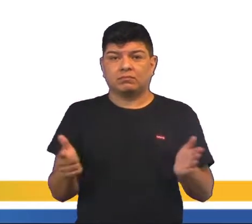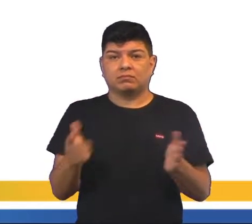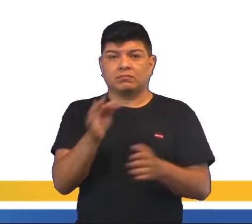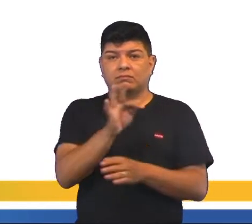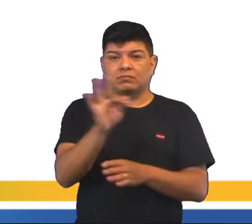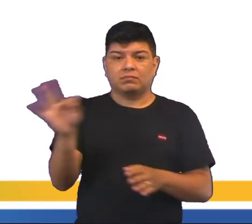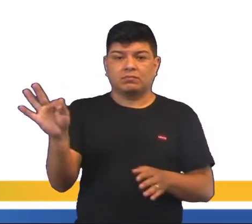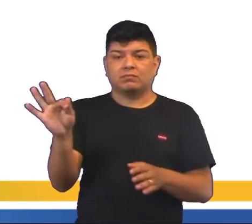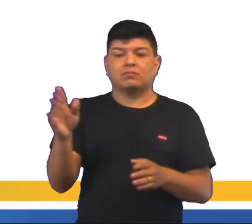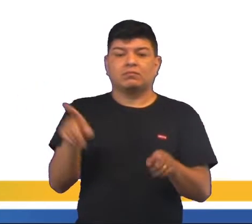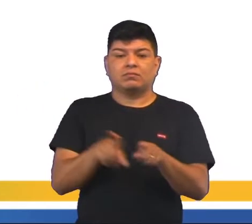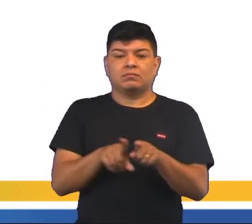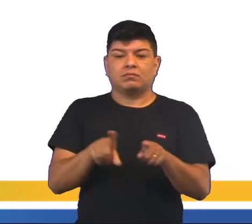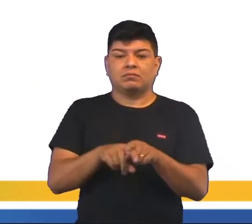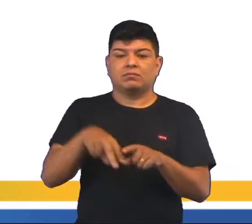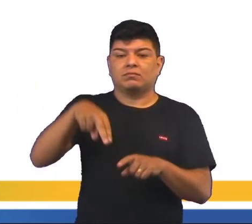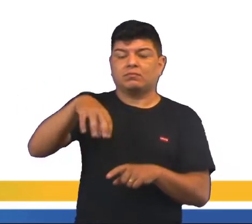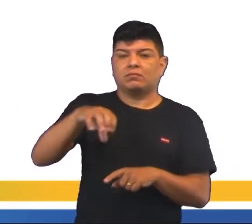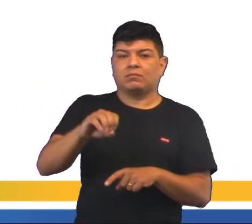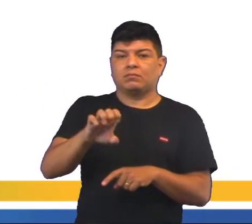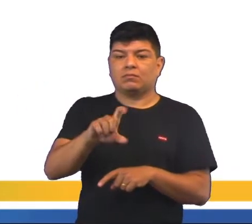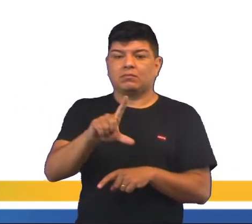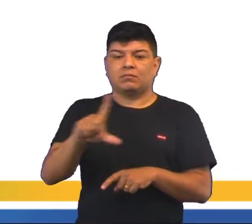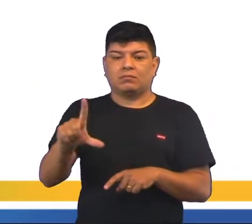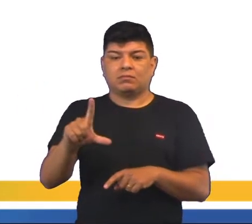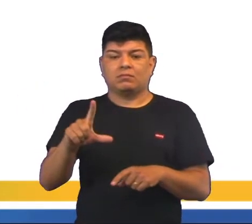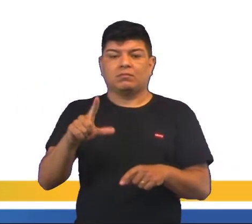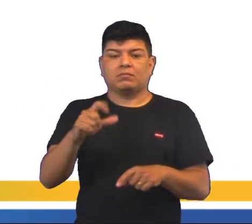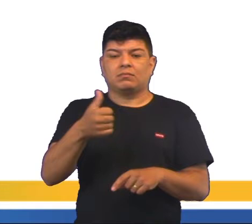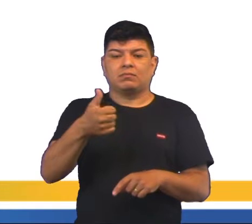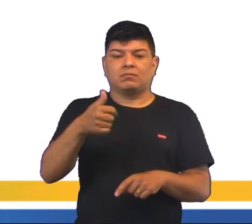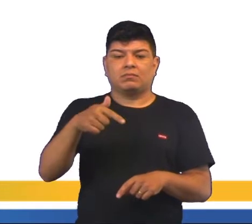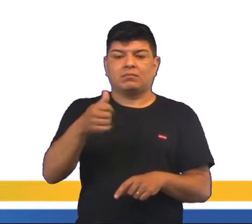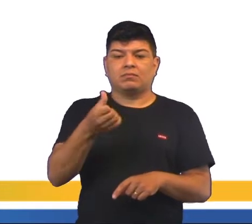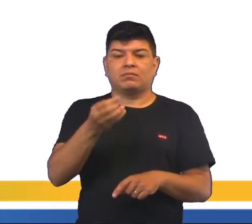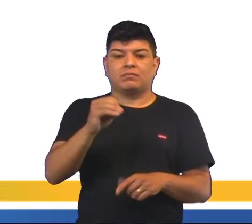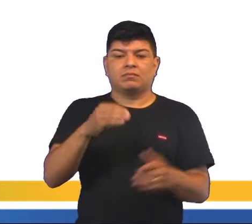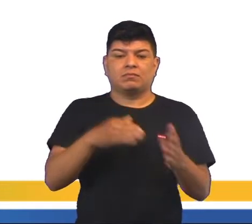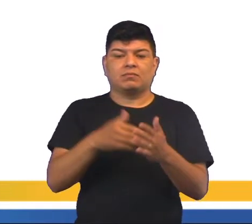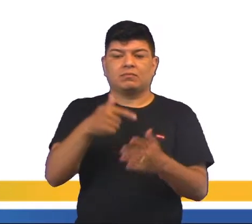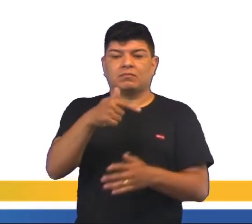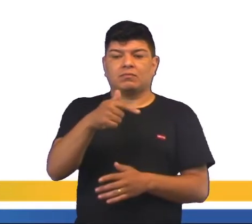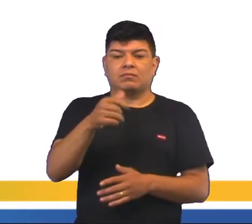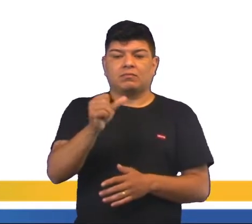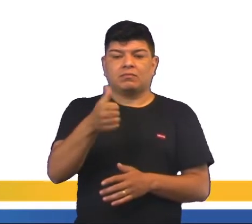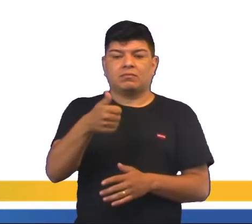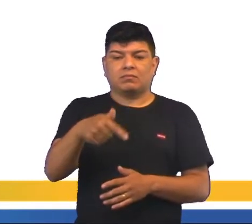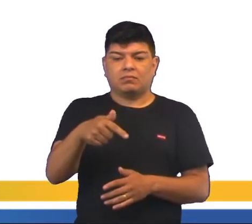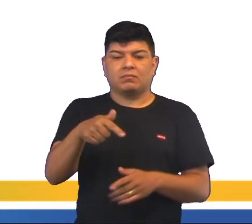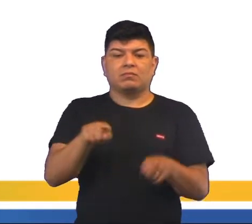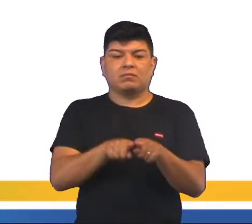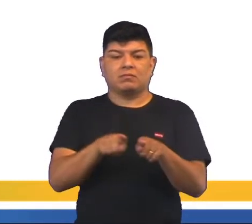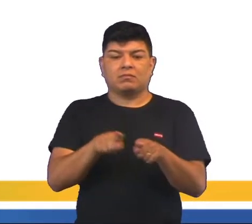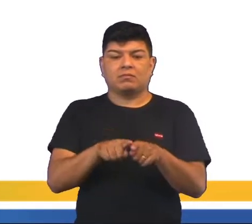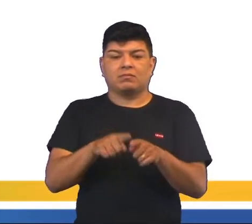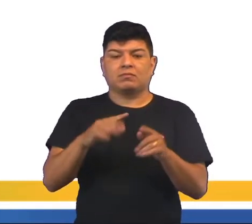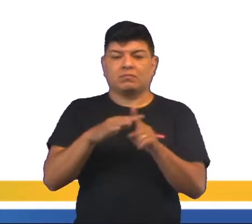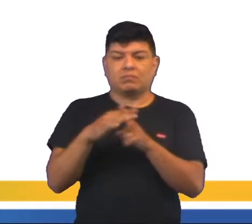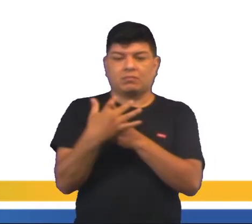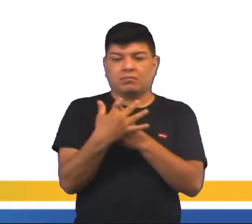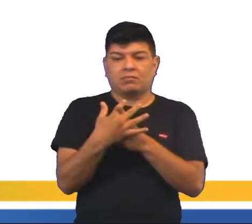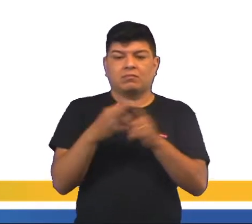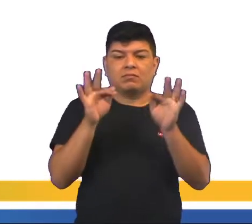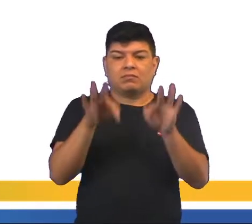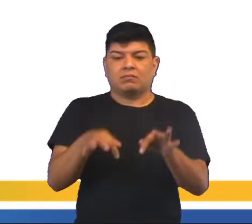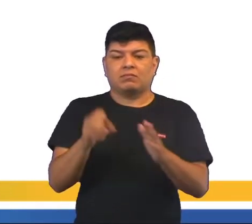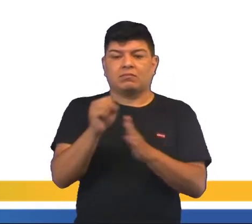francês Noël Beaufort, 1760 a 1797, ele é considerado um dos precursores do socialismo.